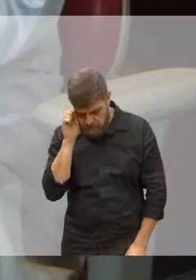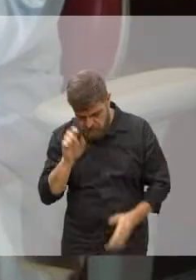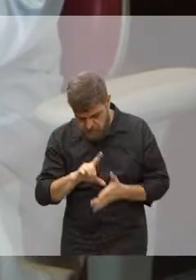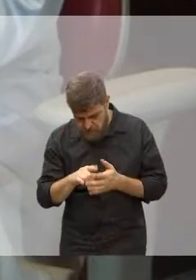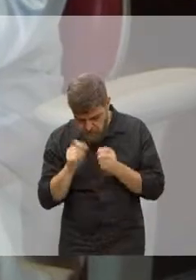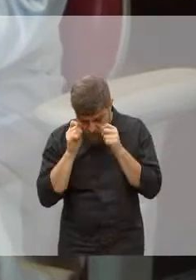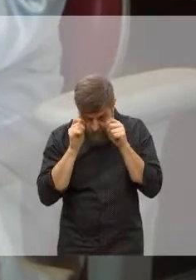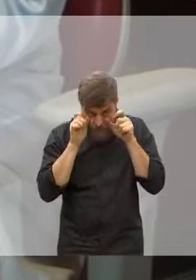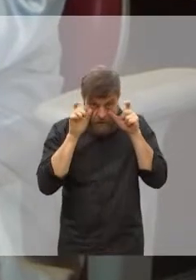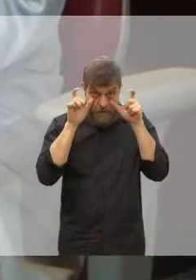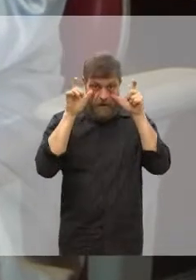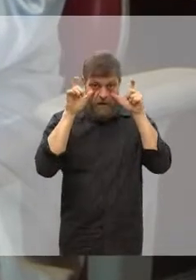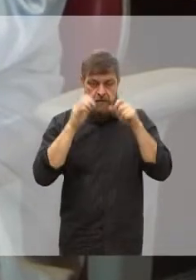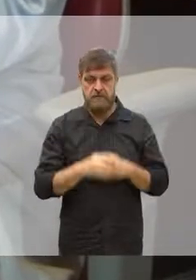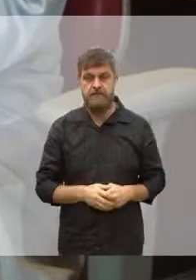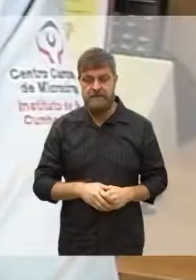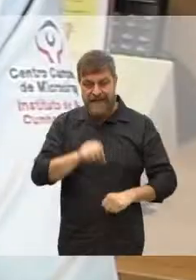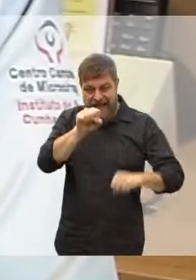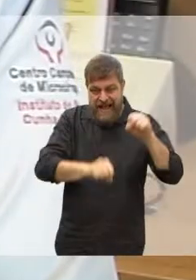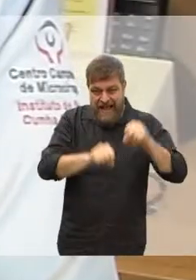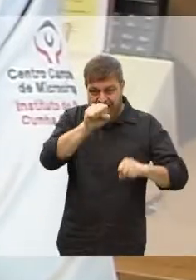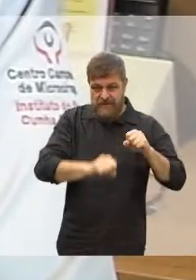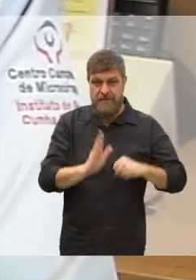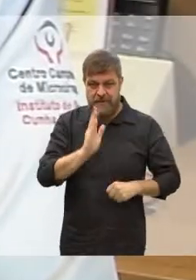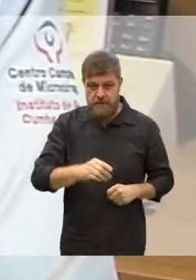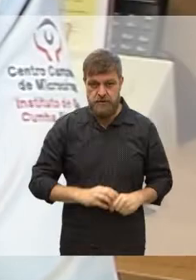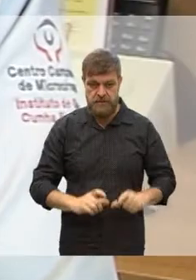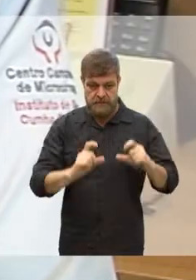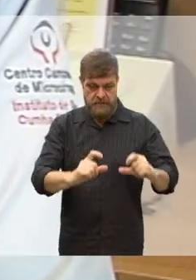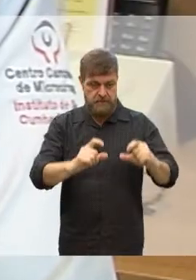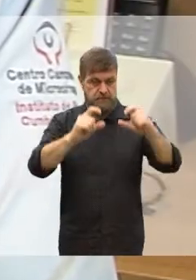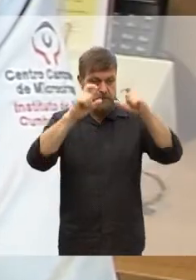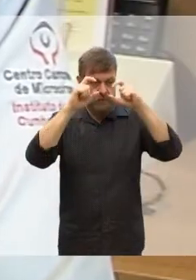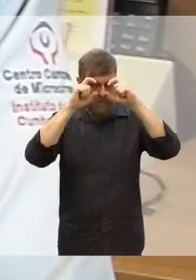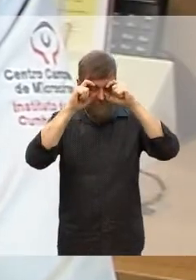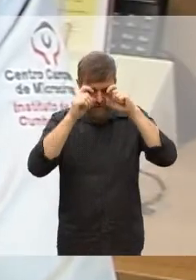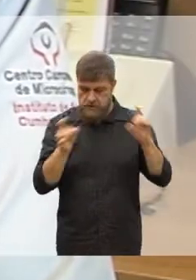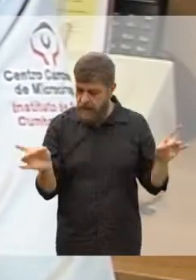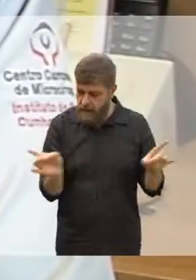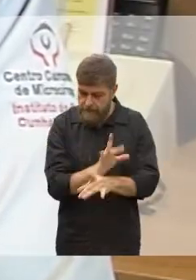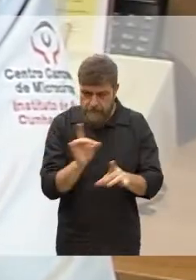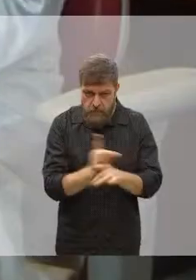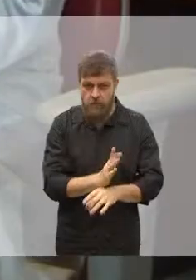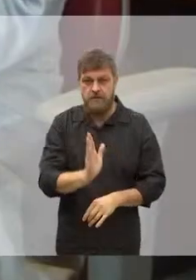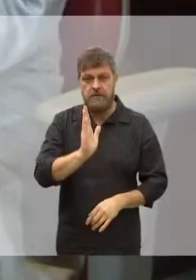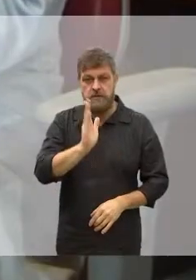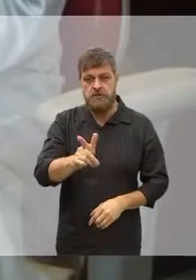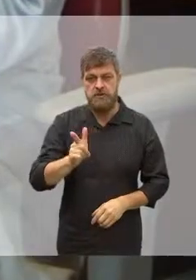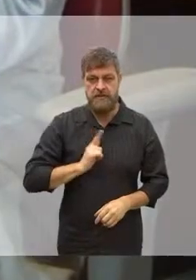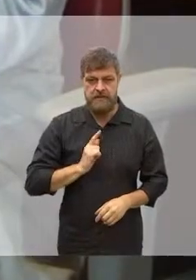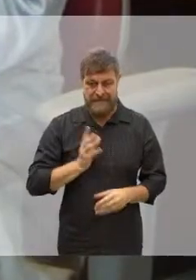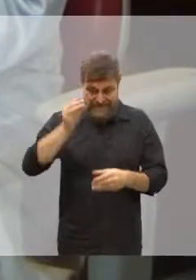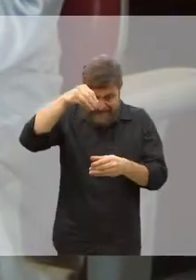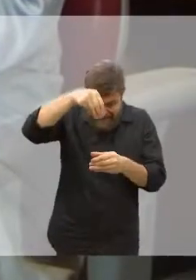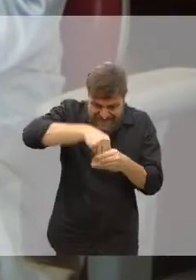Então, os fabricantes já trazem esse tipo de lente pronta de fábrica, algumas já vêm com esse filtro na própria massa,